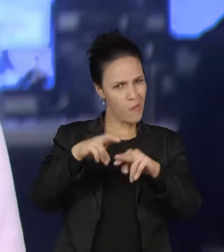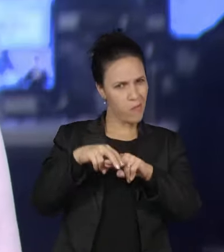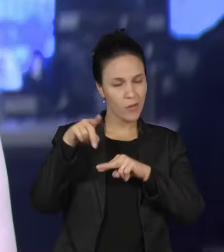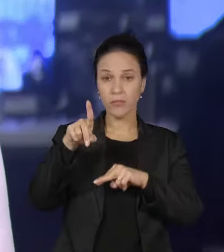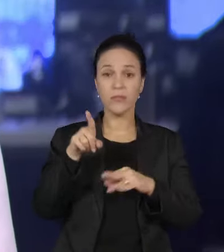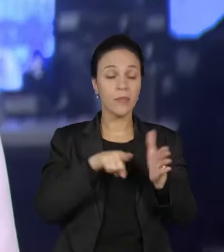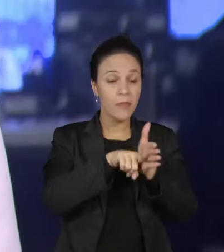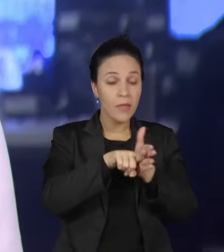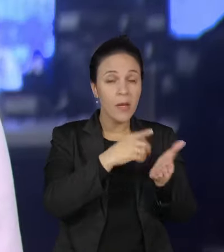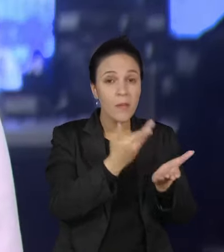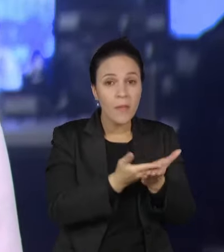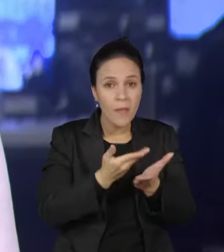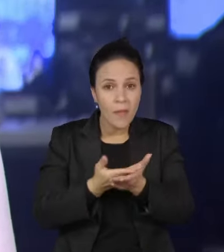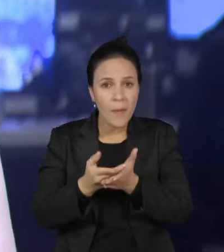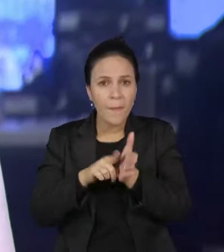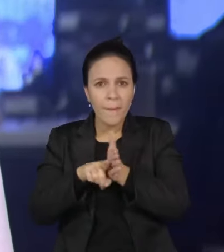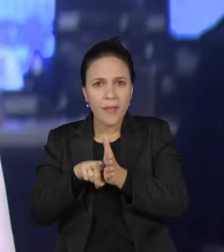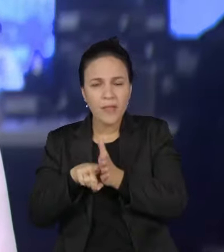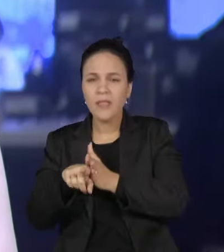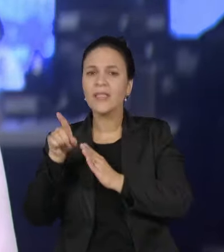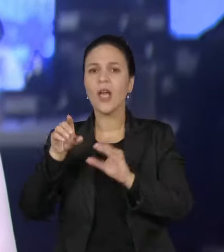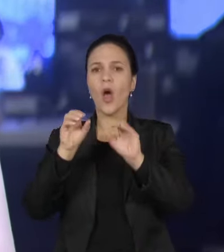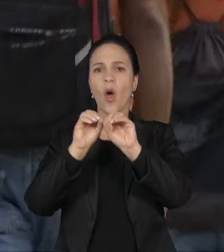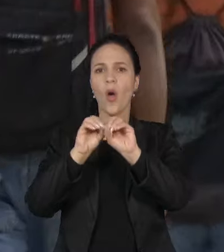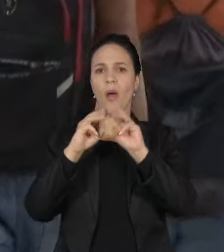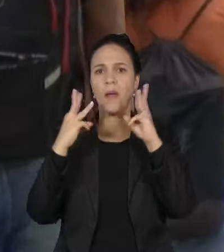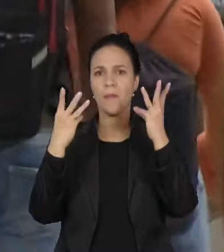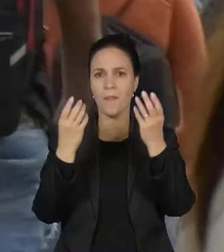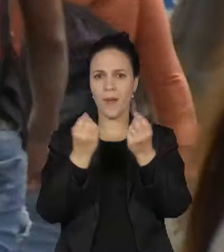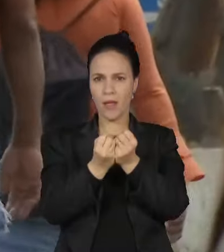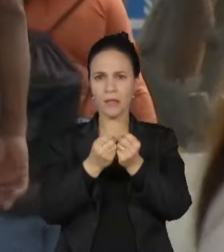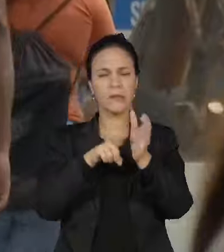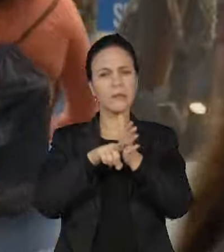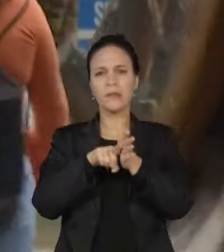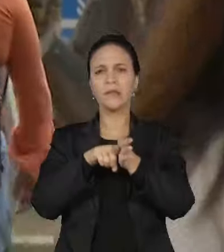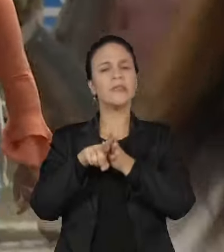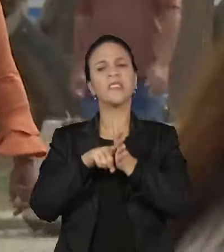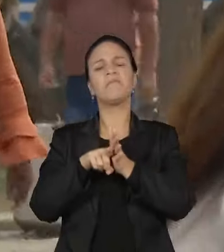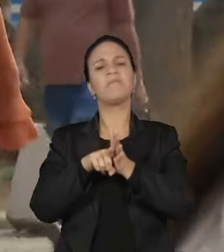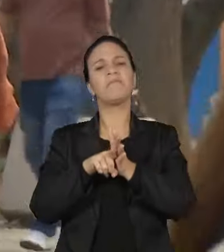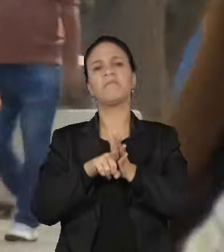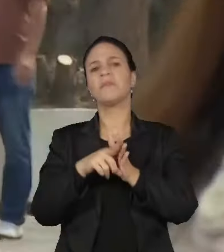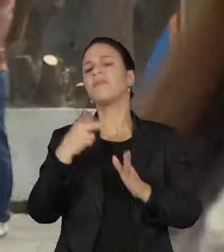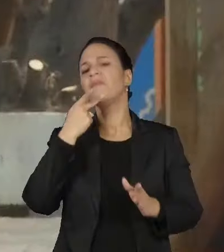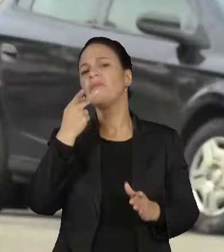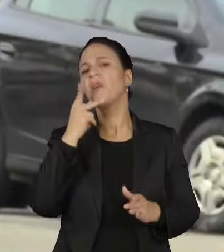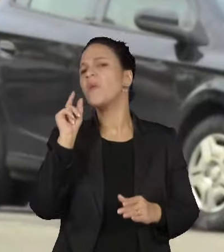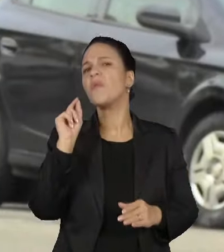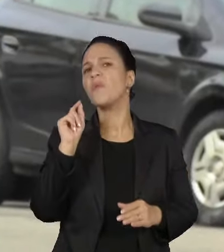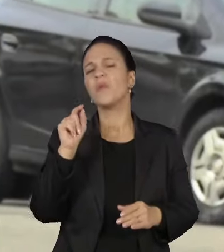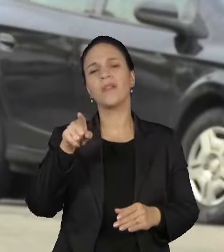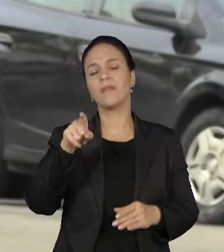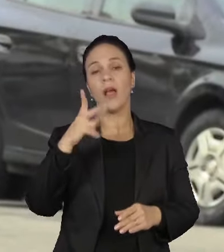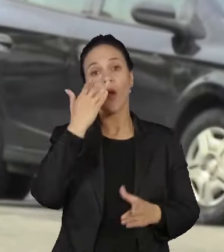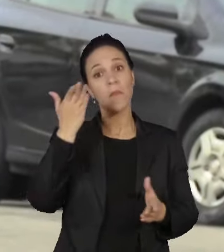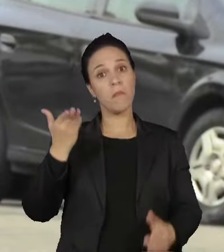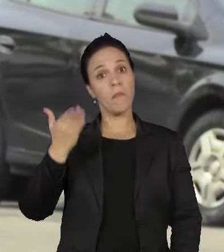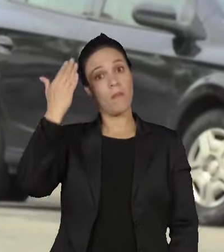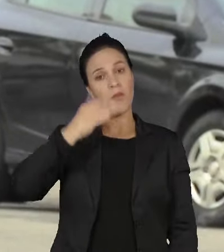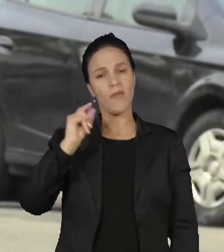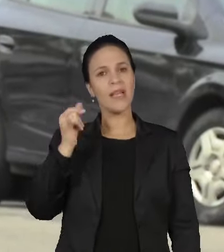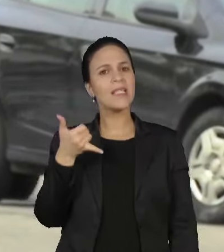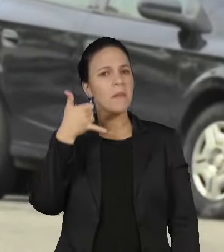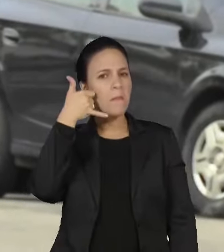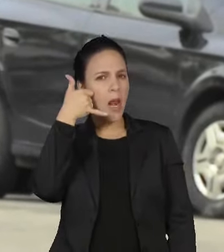estudo encomendado pela Organização Mundial da Saúde. Até agora, o estudo é a evidência mais sólida de que o uso